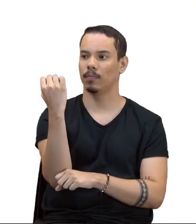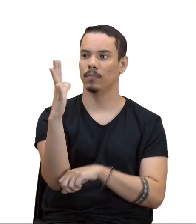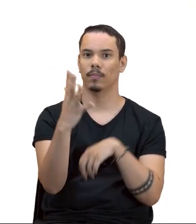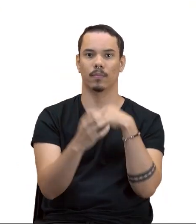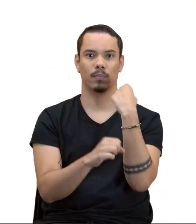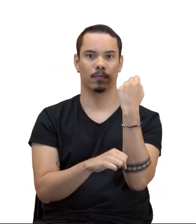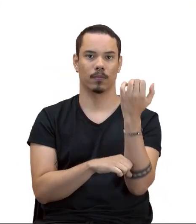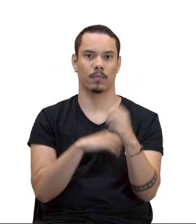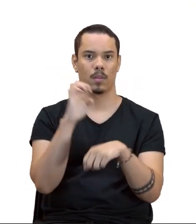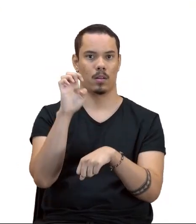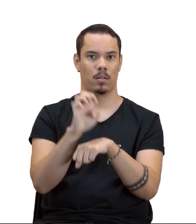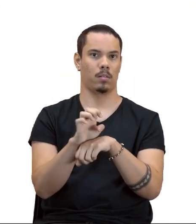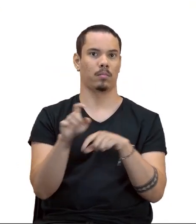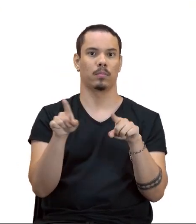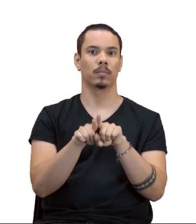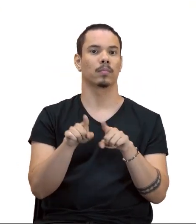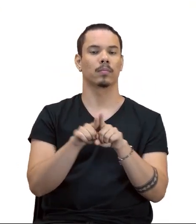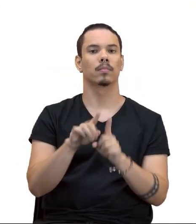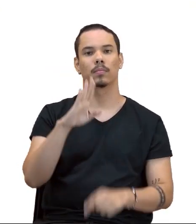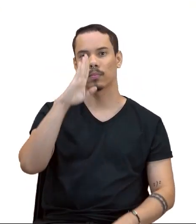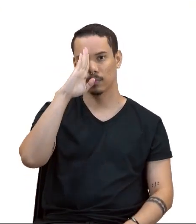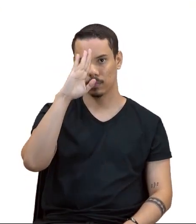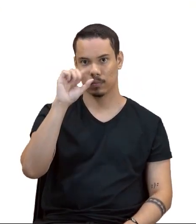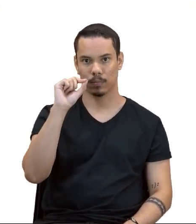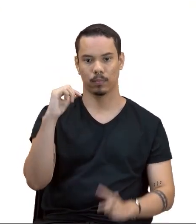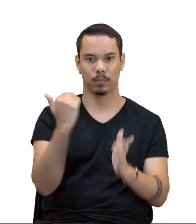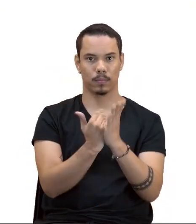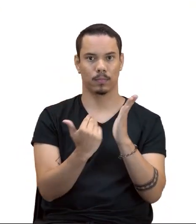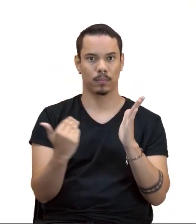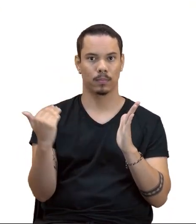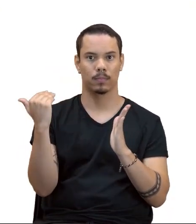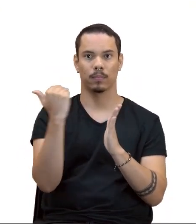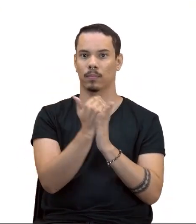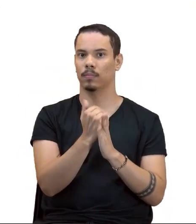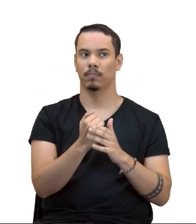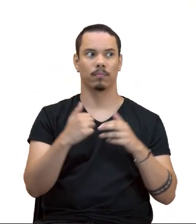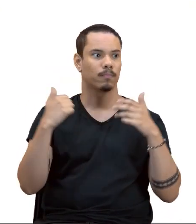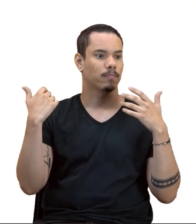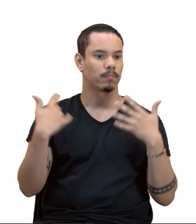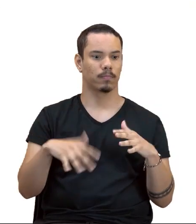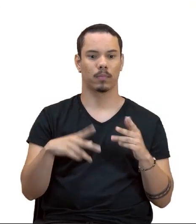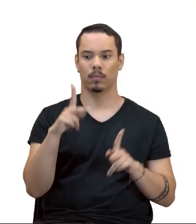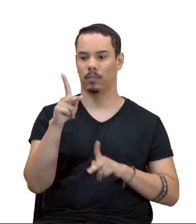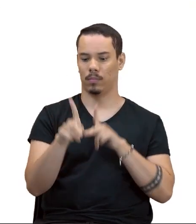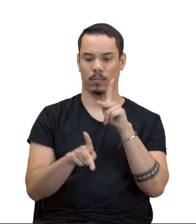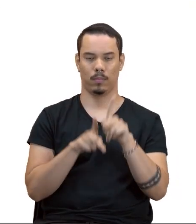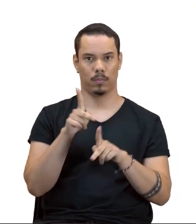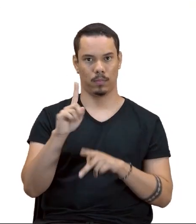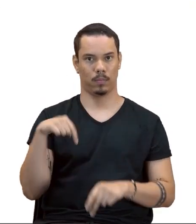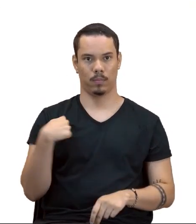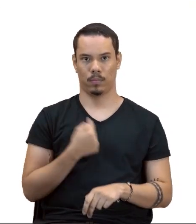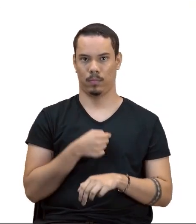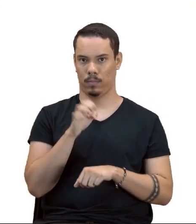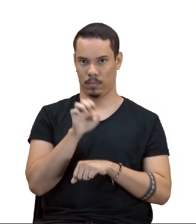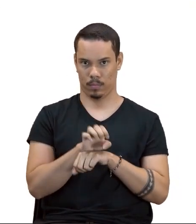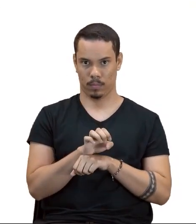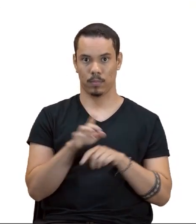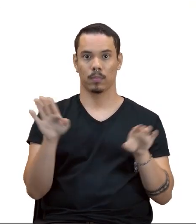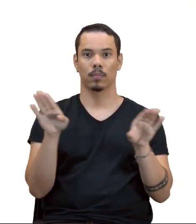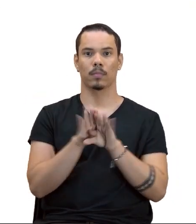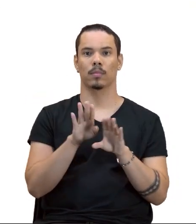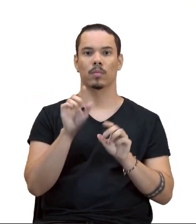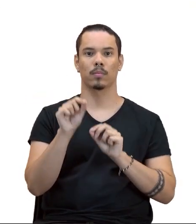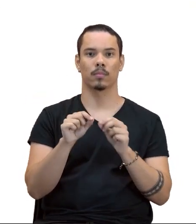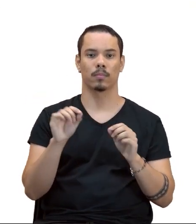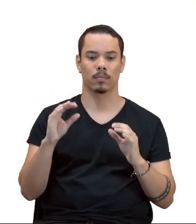estado, inclusive aumentando drasticamente a população do nosso estado, além de